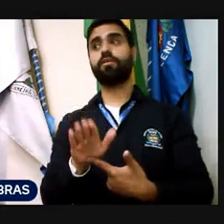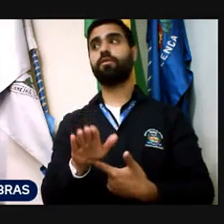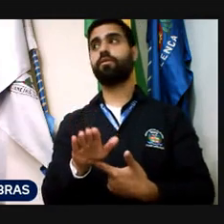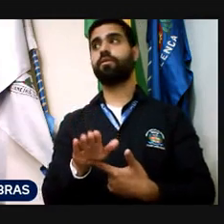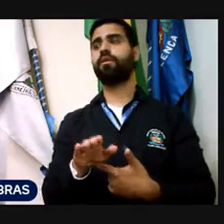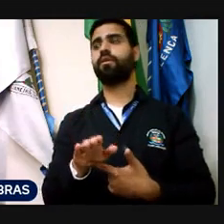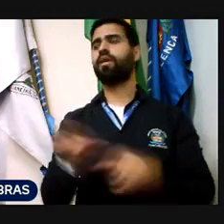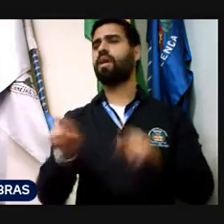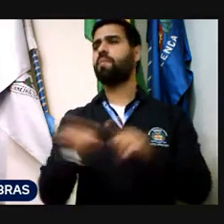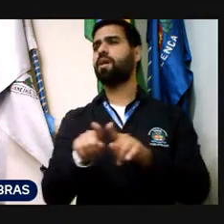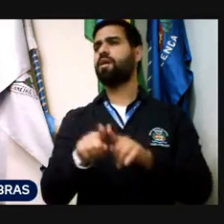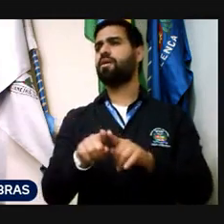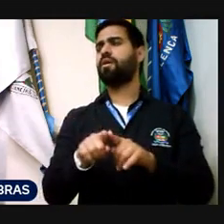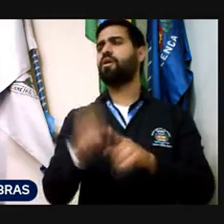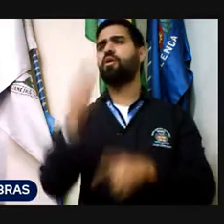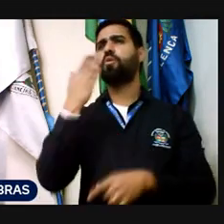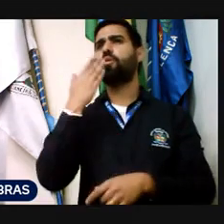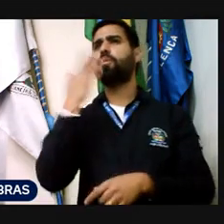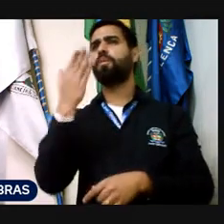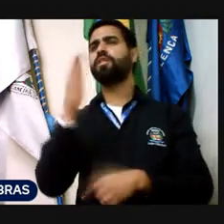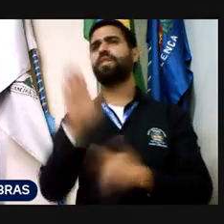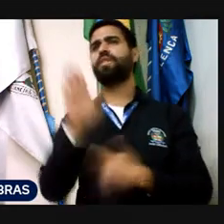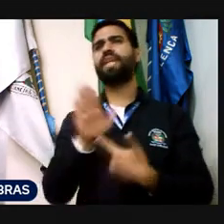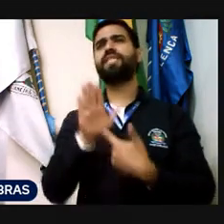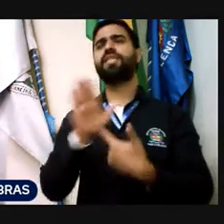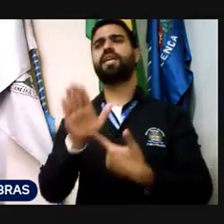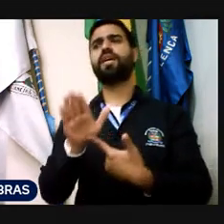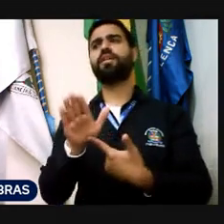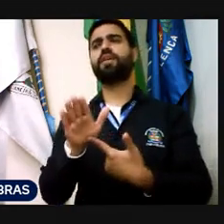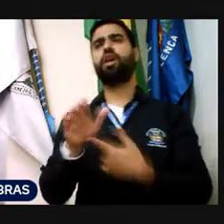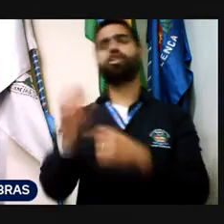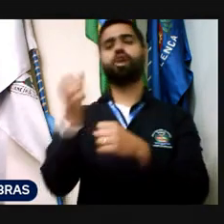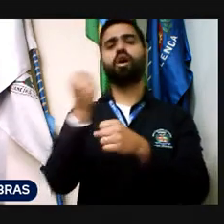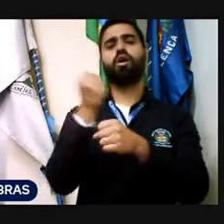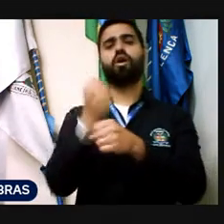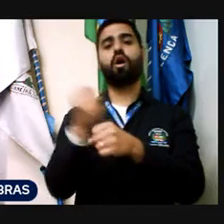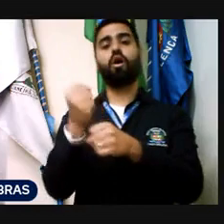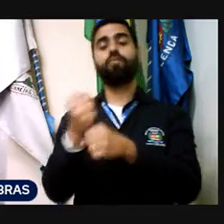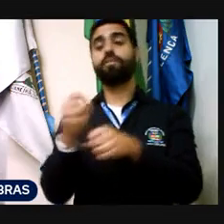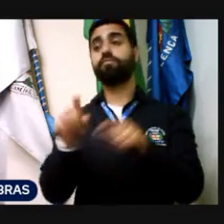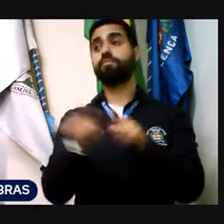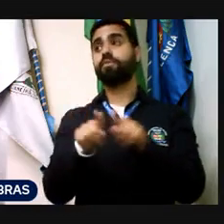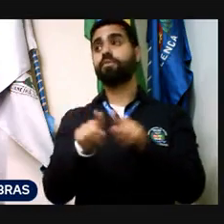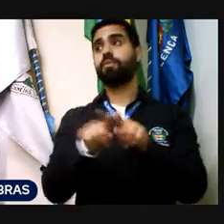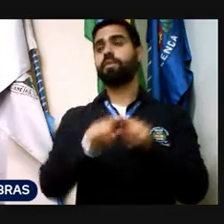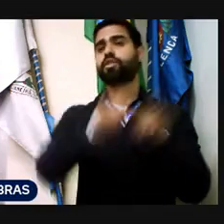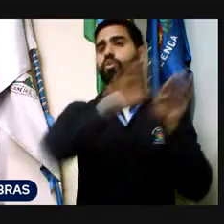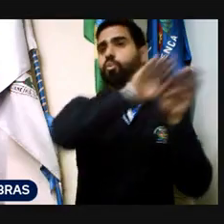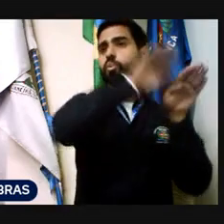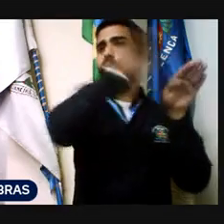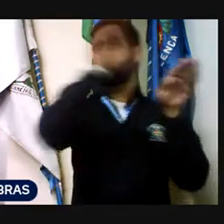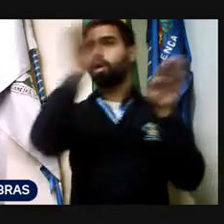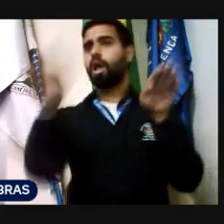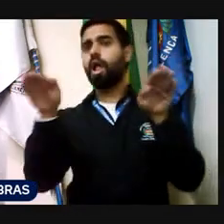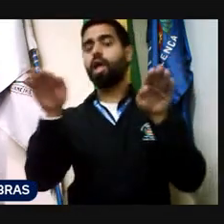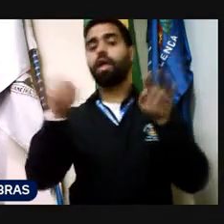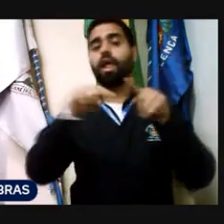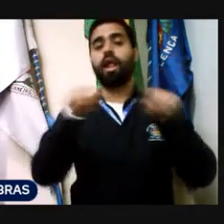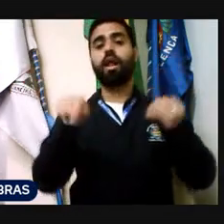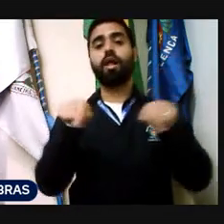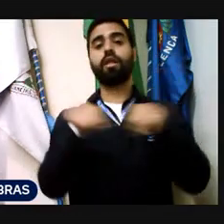reiteração de uma solicitação de indicação de reforma e colocação de cobertura da